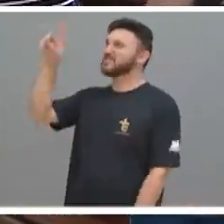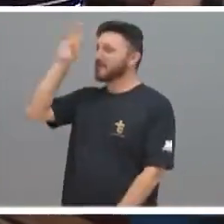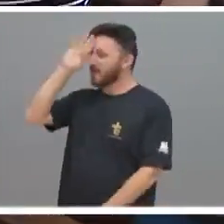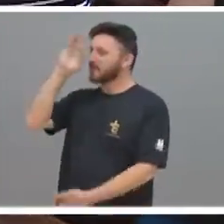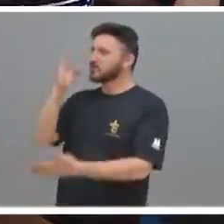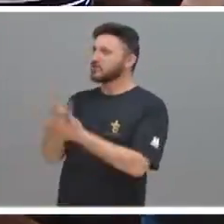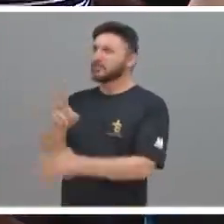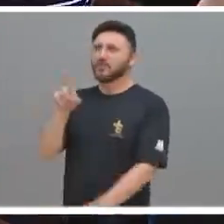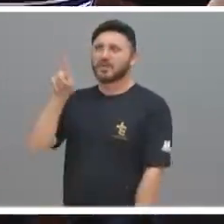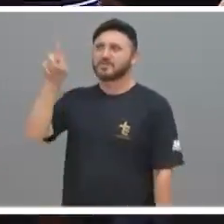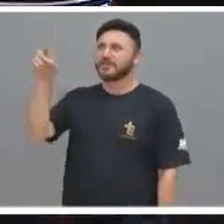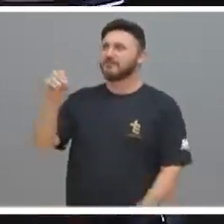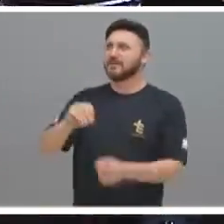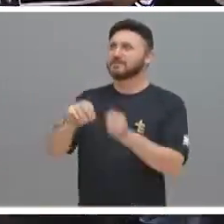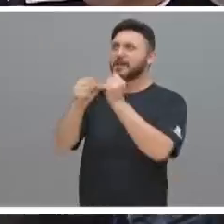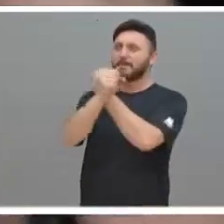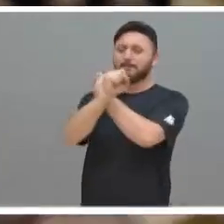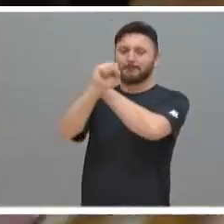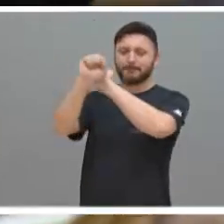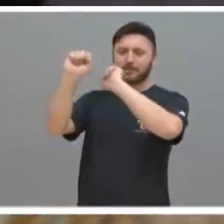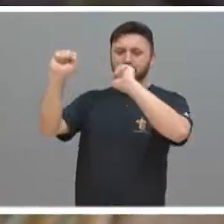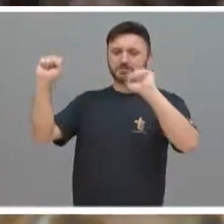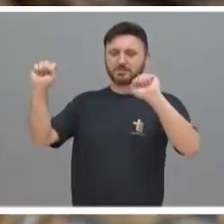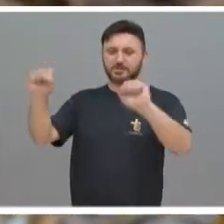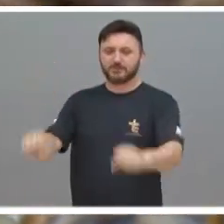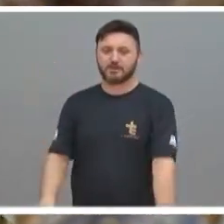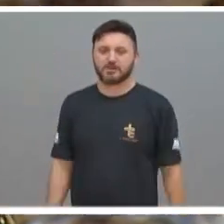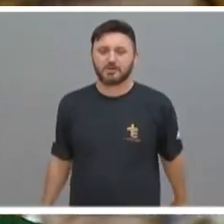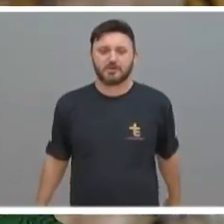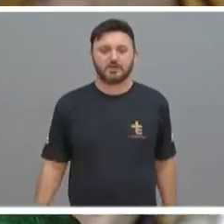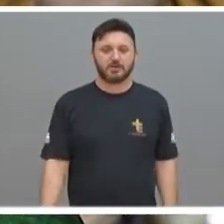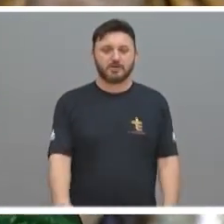creio no Deus do impossível.